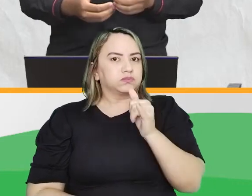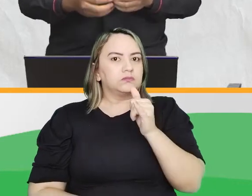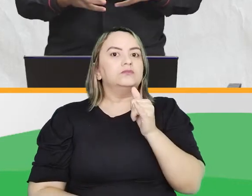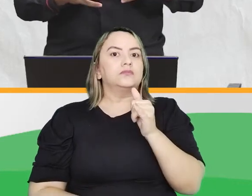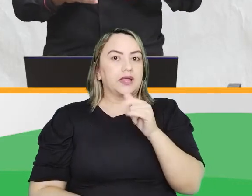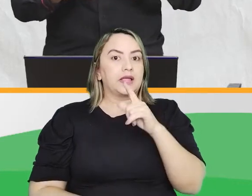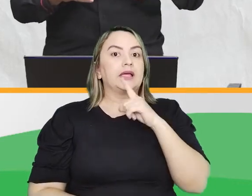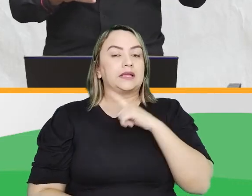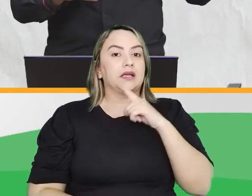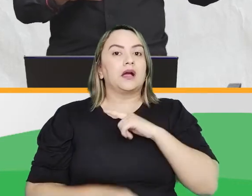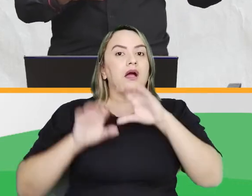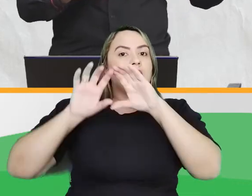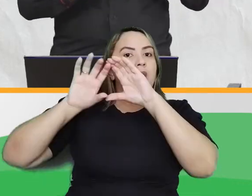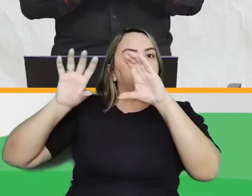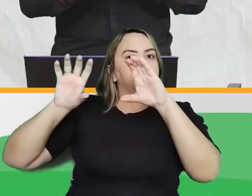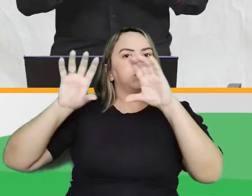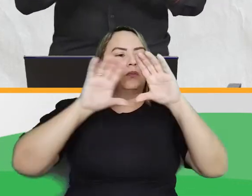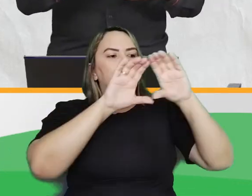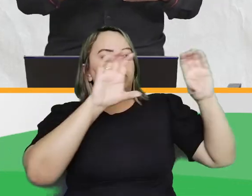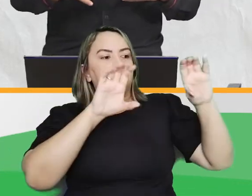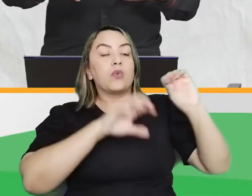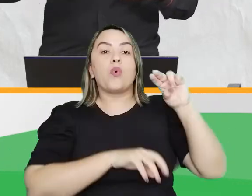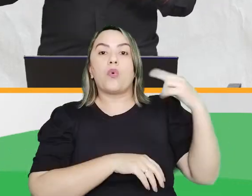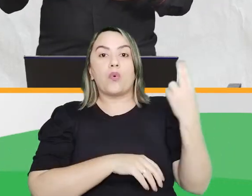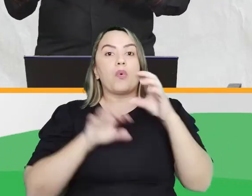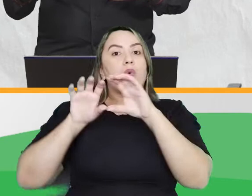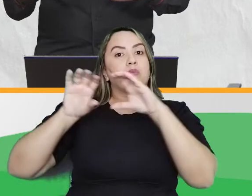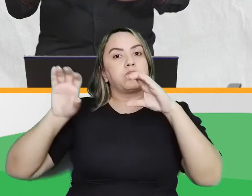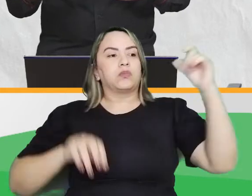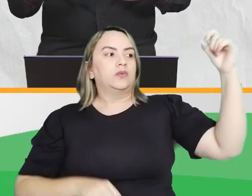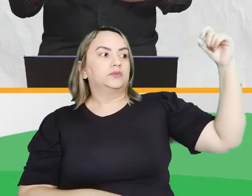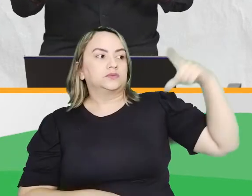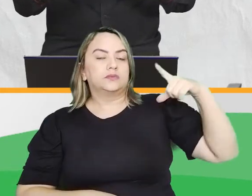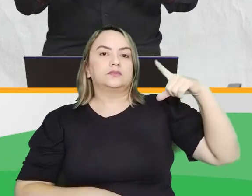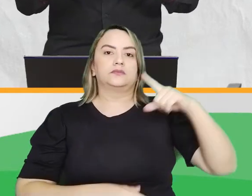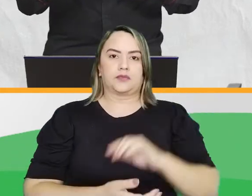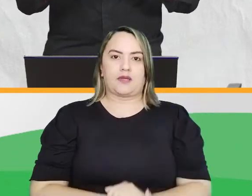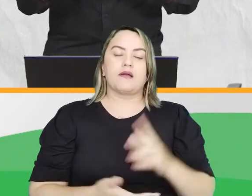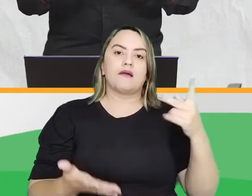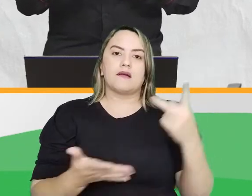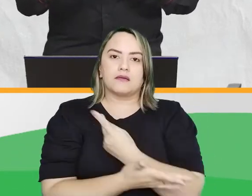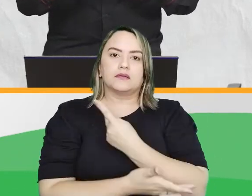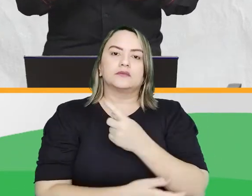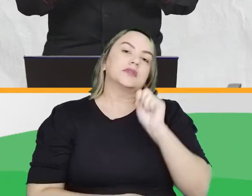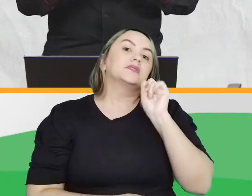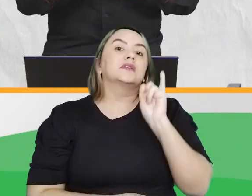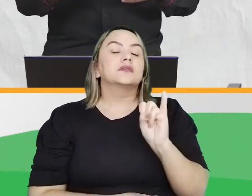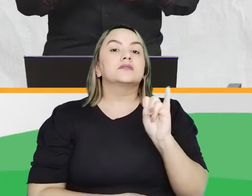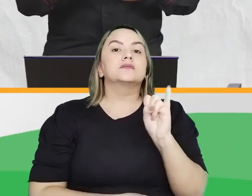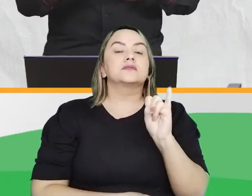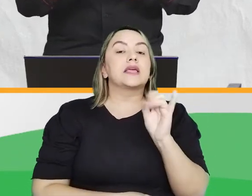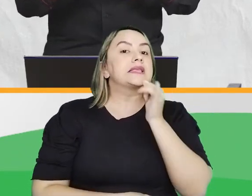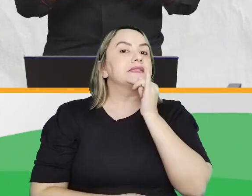descarga elétrica que ocorre entre nuvens ou entre nuvem e o solo, tá certo? Então, essa descarga elétrica,